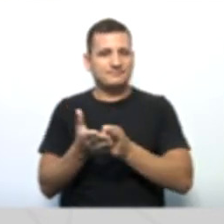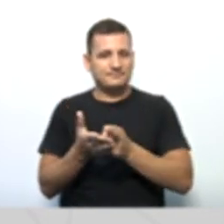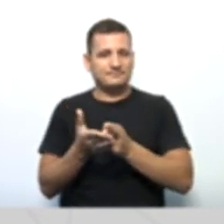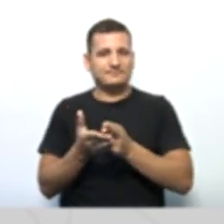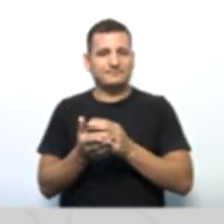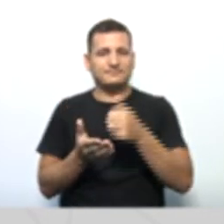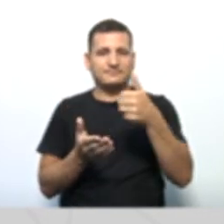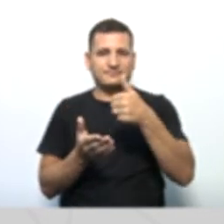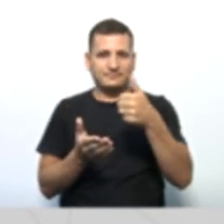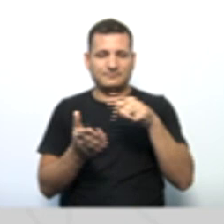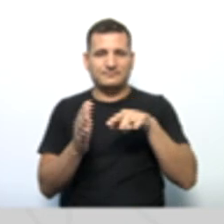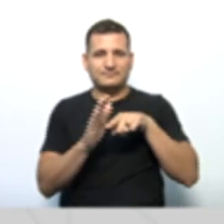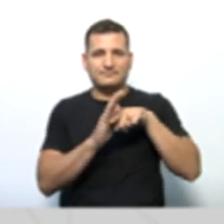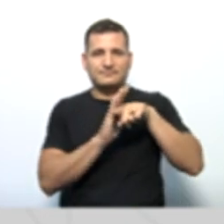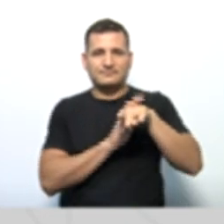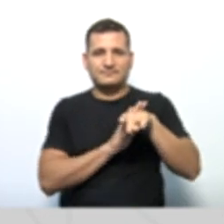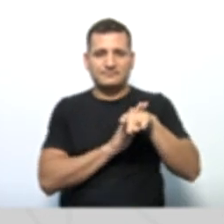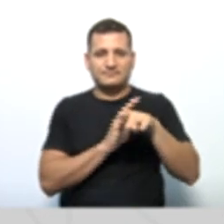1 dizia: